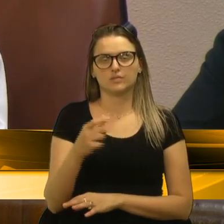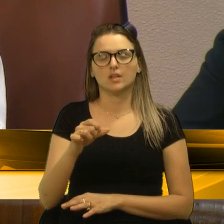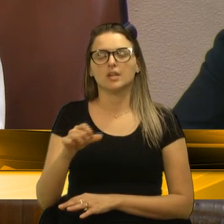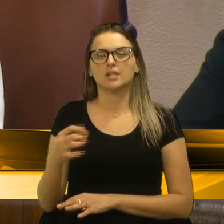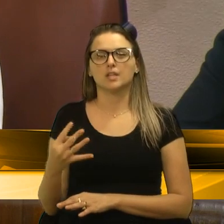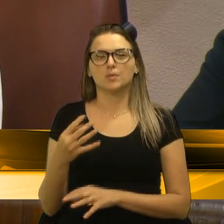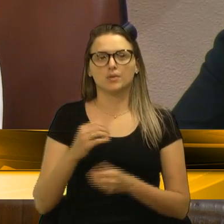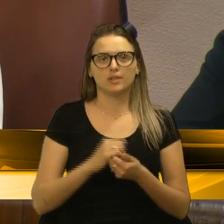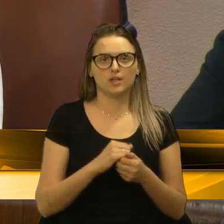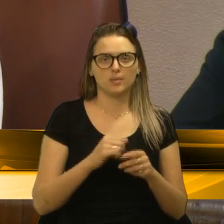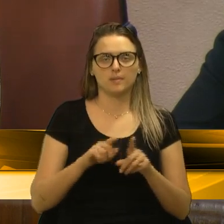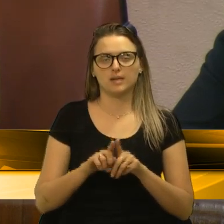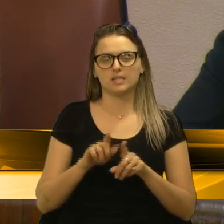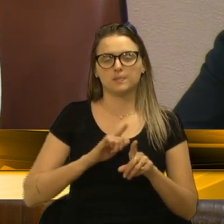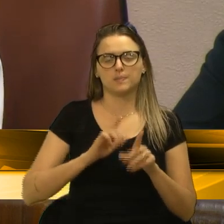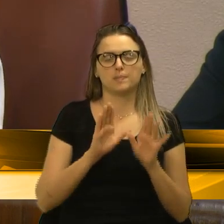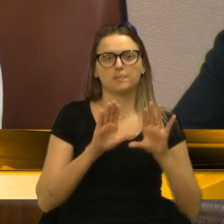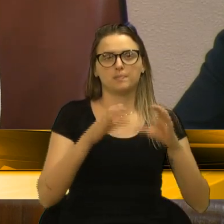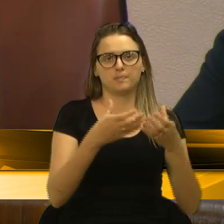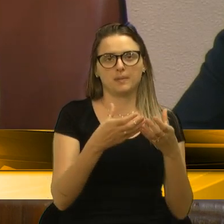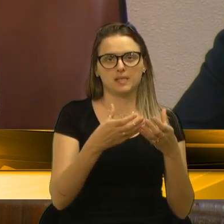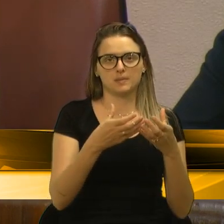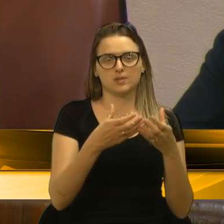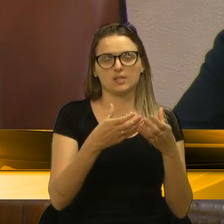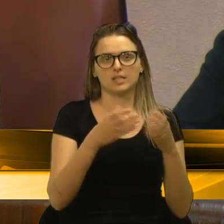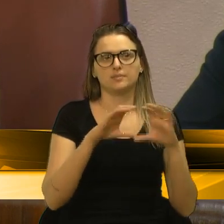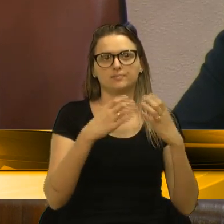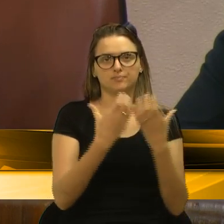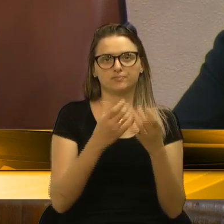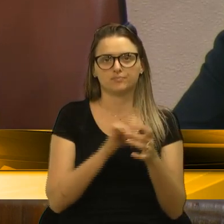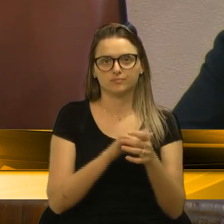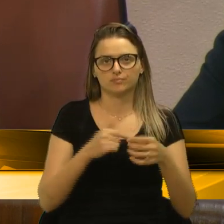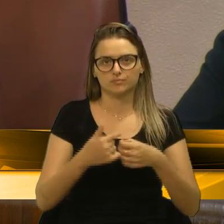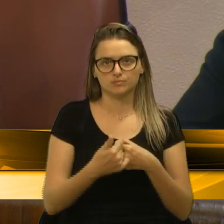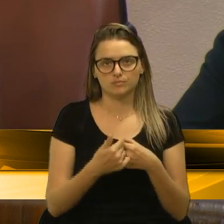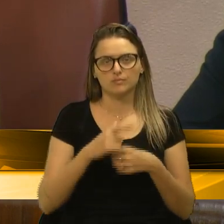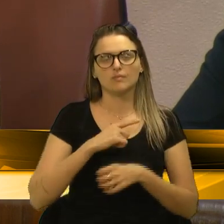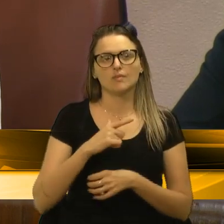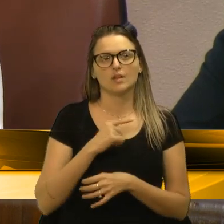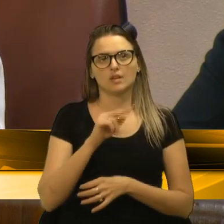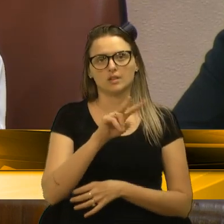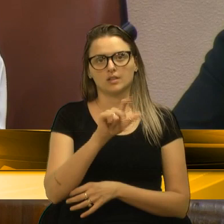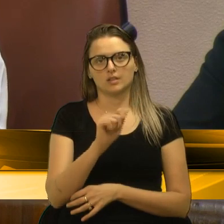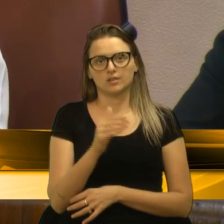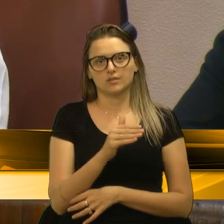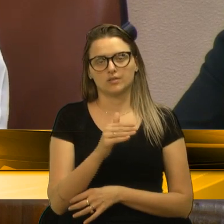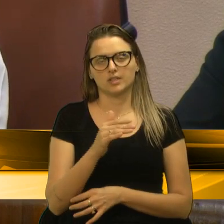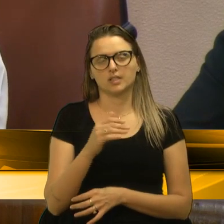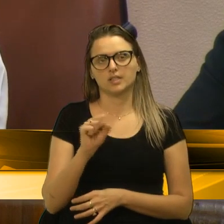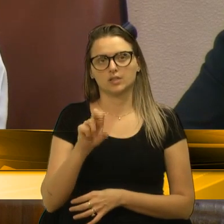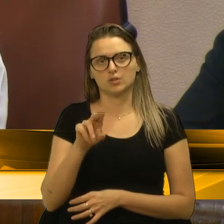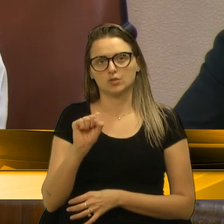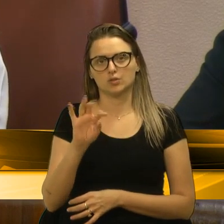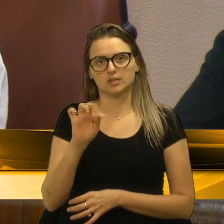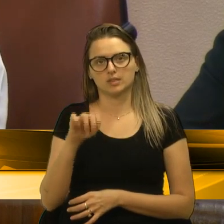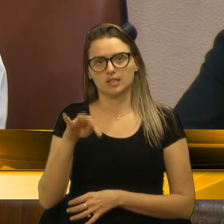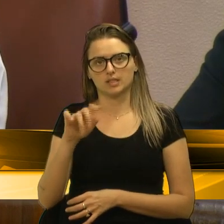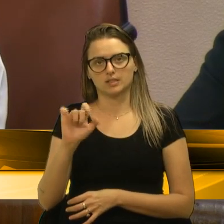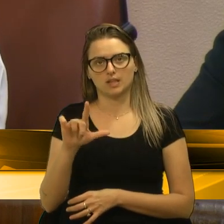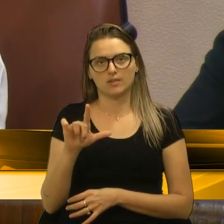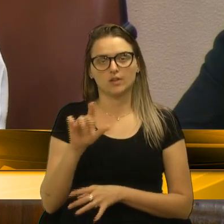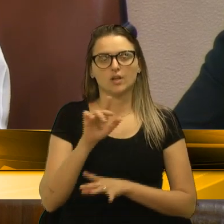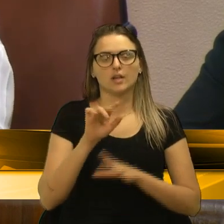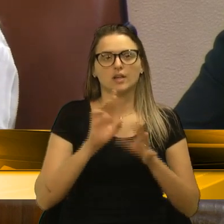a primeira Conferência das Cidades e Vilas Sustentáveis, realizada na cidade de